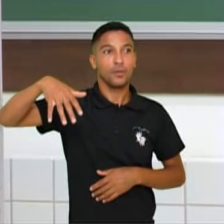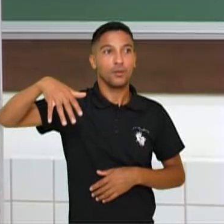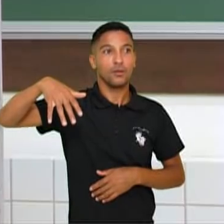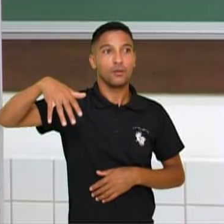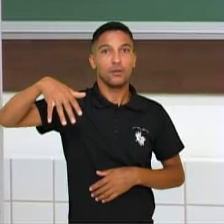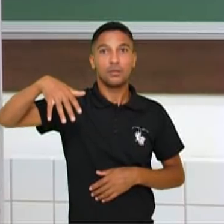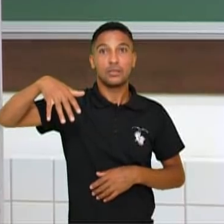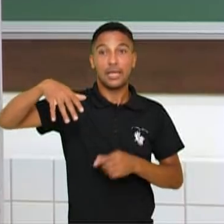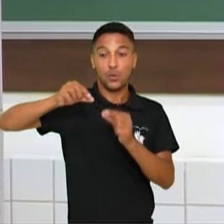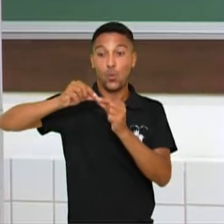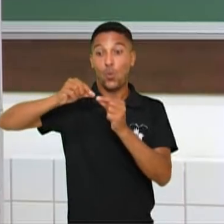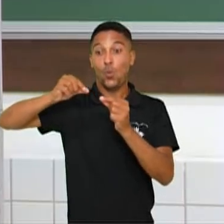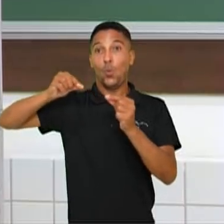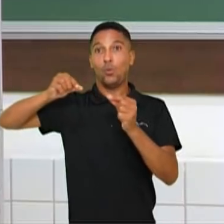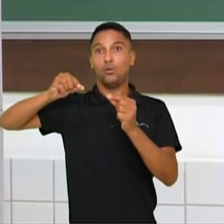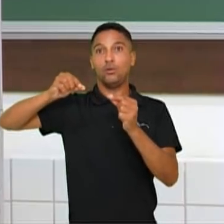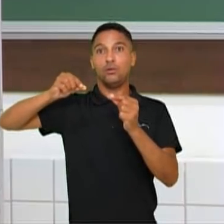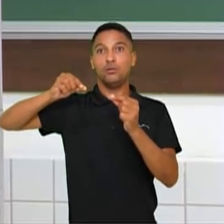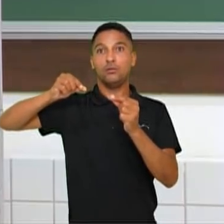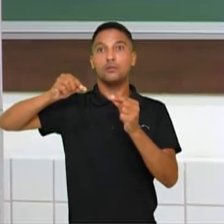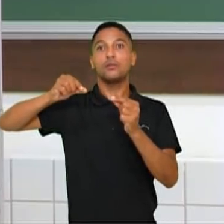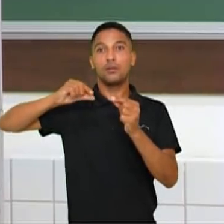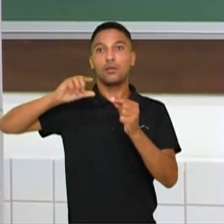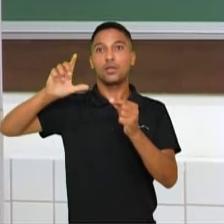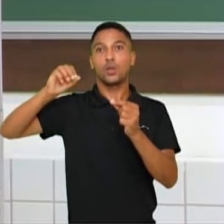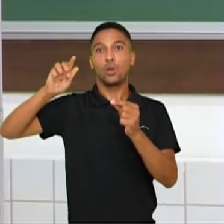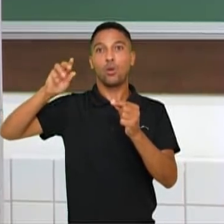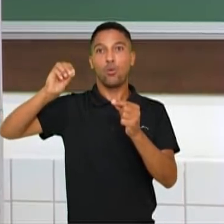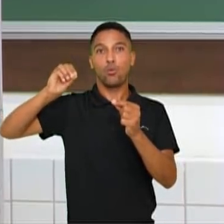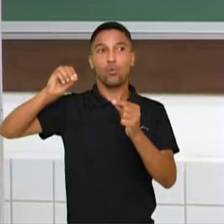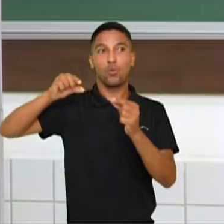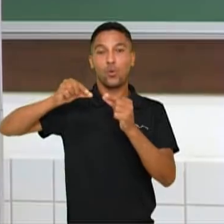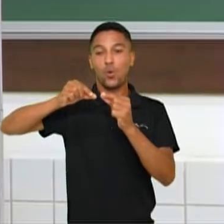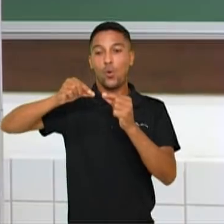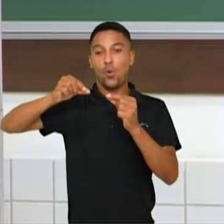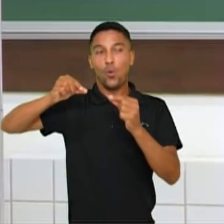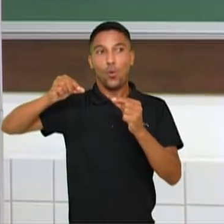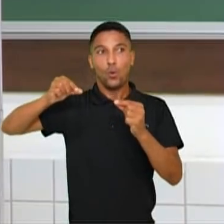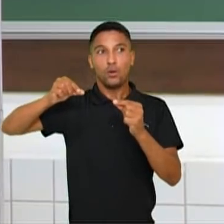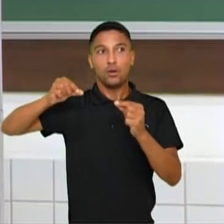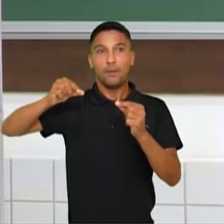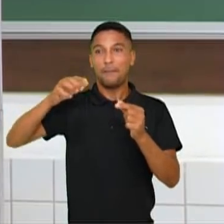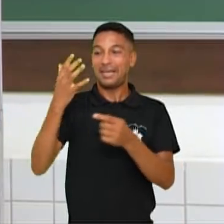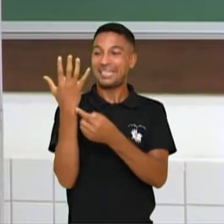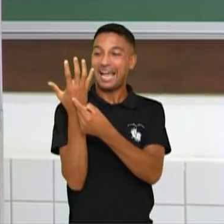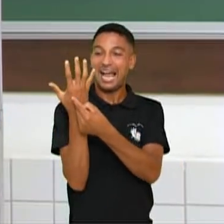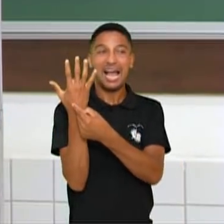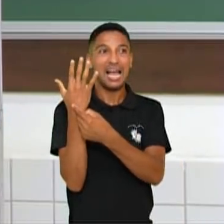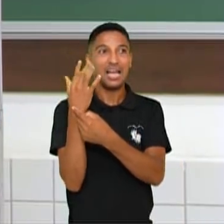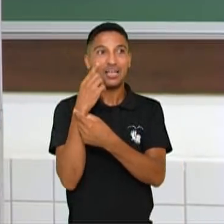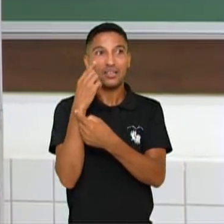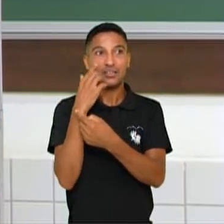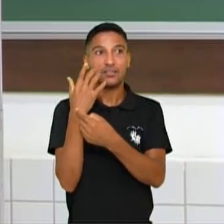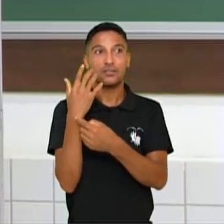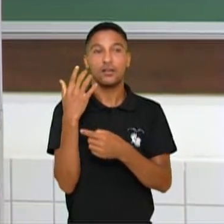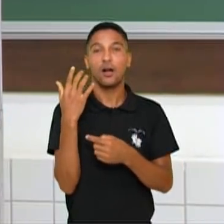mais compridos, né, longos, mas se você reparar nessa região aqui que eu estou